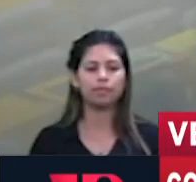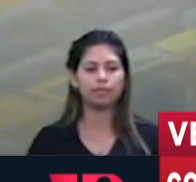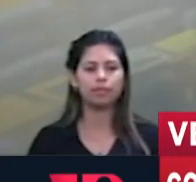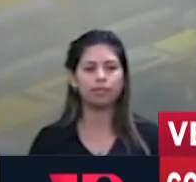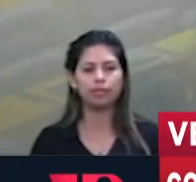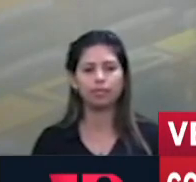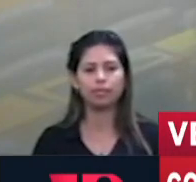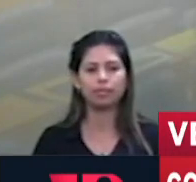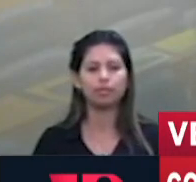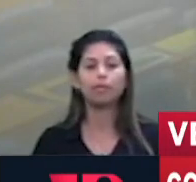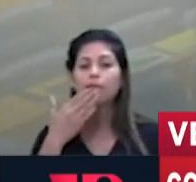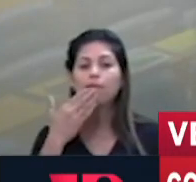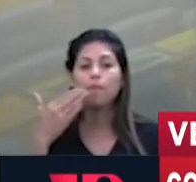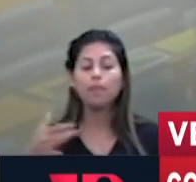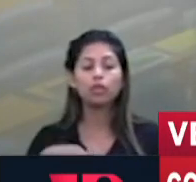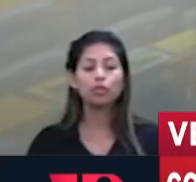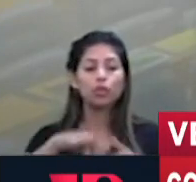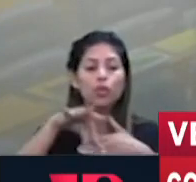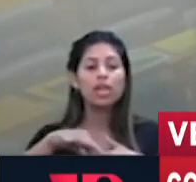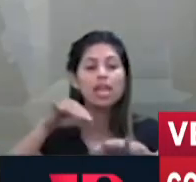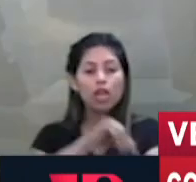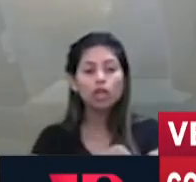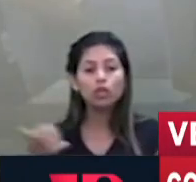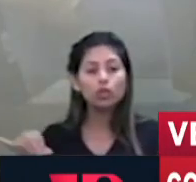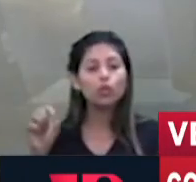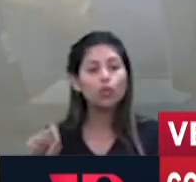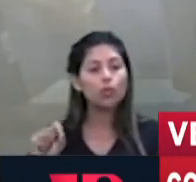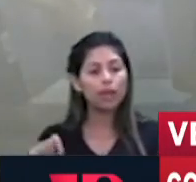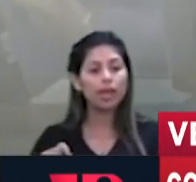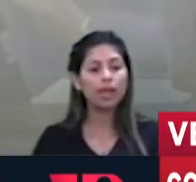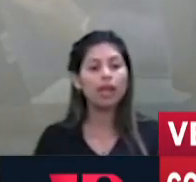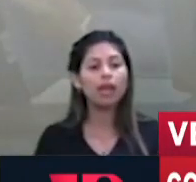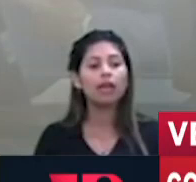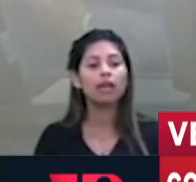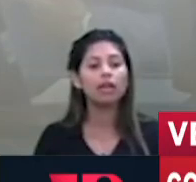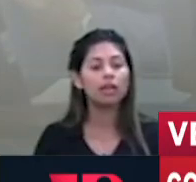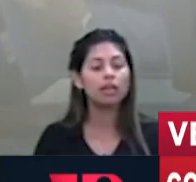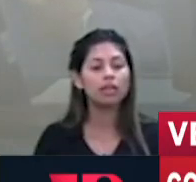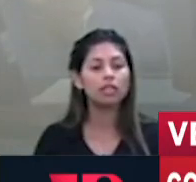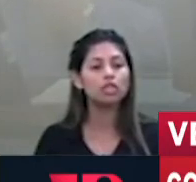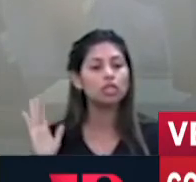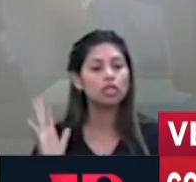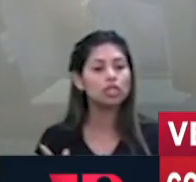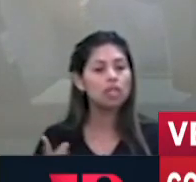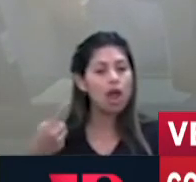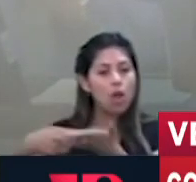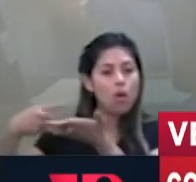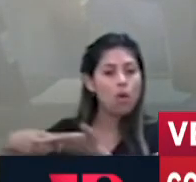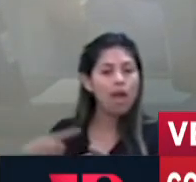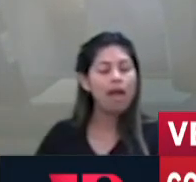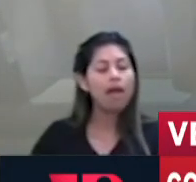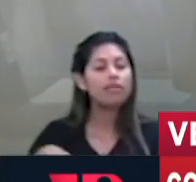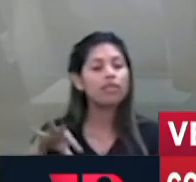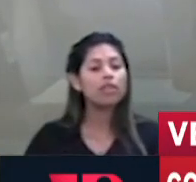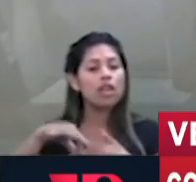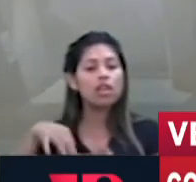implantação e modernização de infraestrutura para esporte educacional, recreativo e de lazer. Os parlamentares